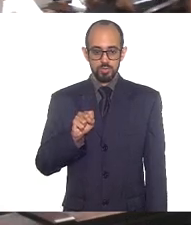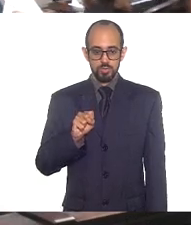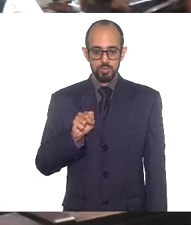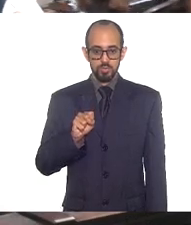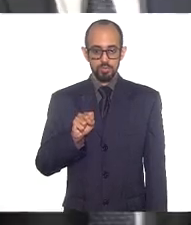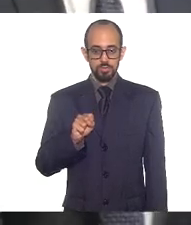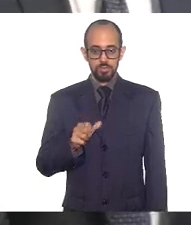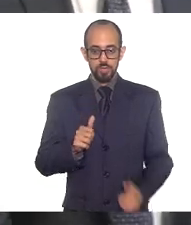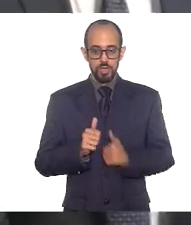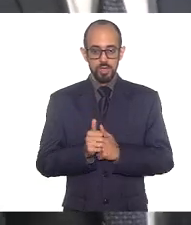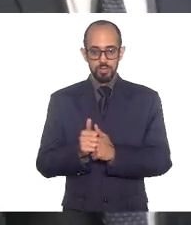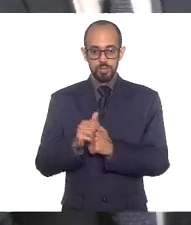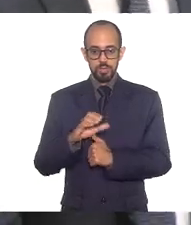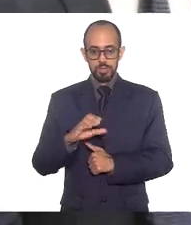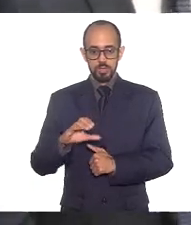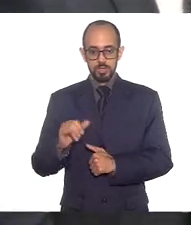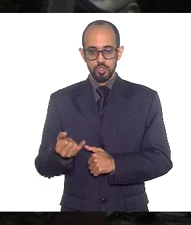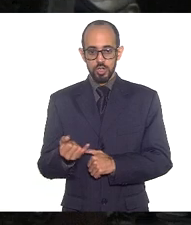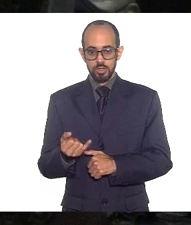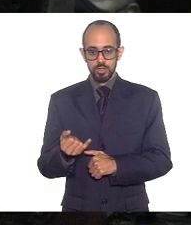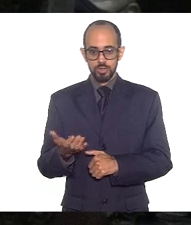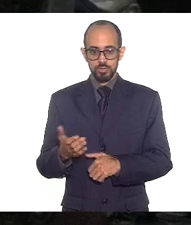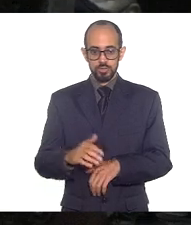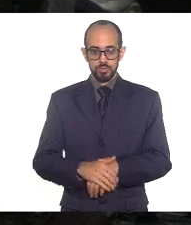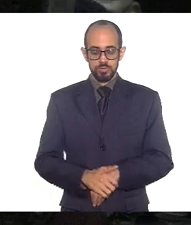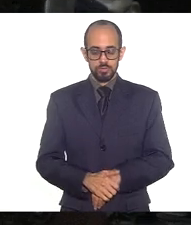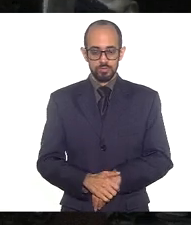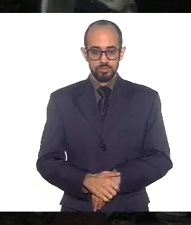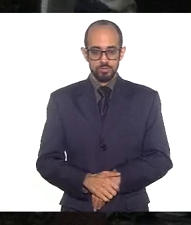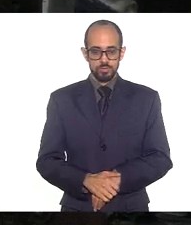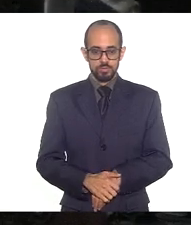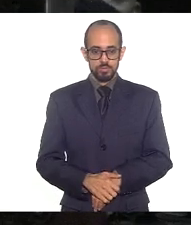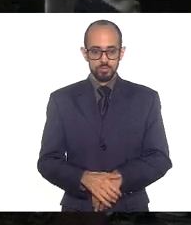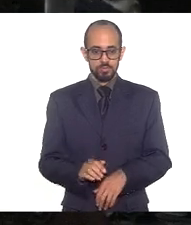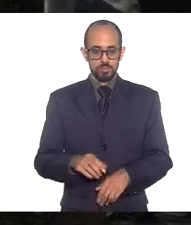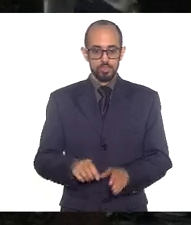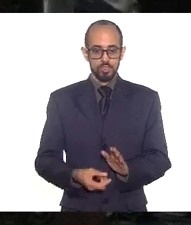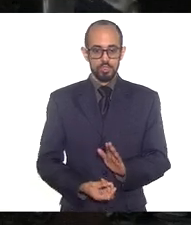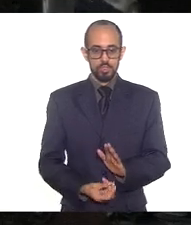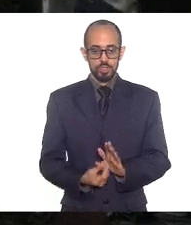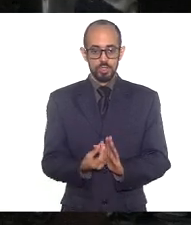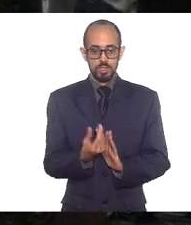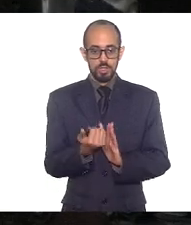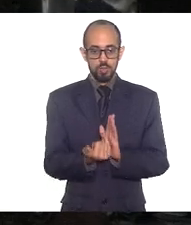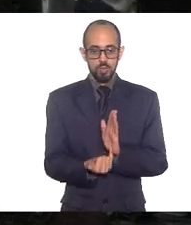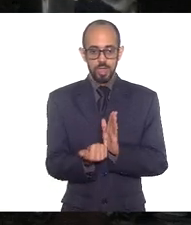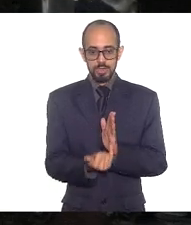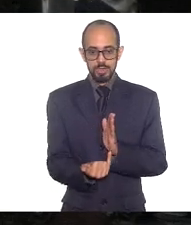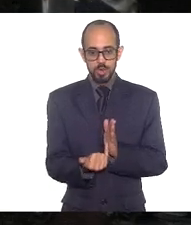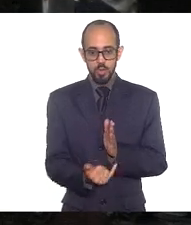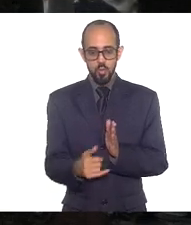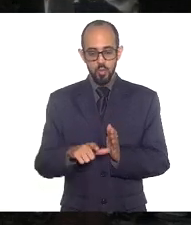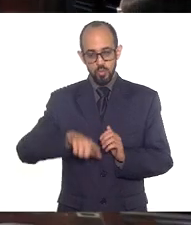quem acompanha ccj Presidente pela comissão de tributação Deputado Luiz Paulo